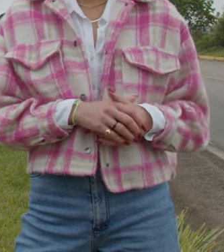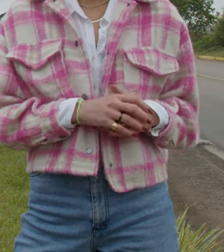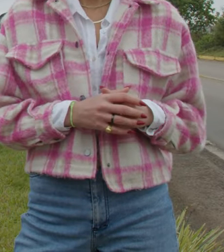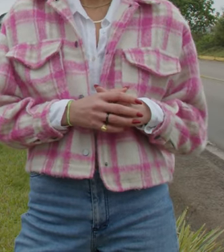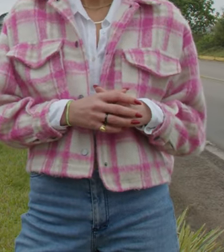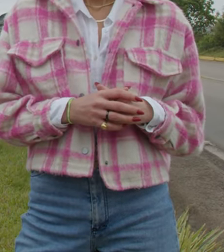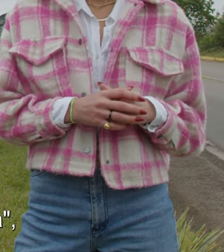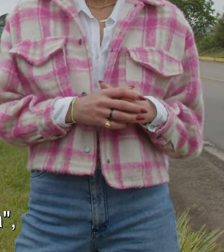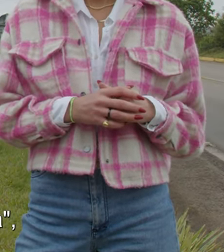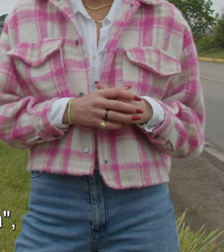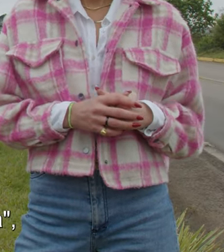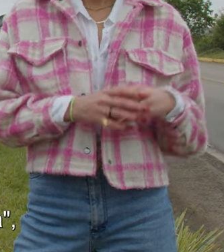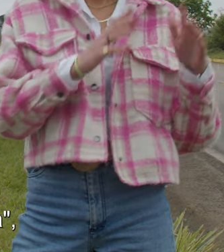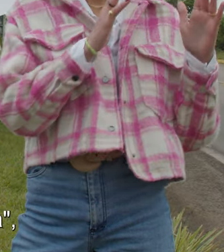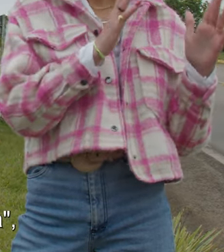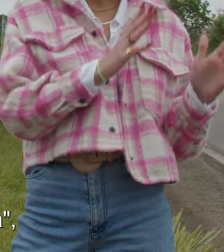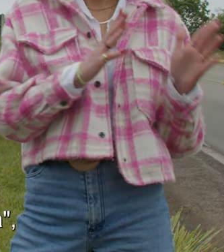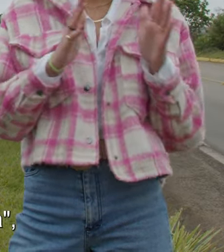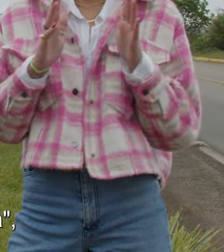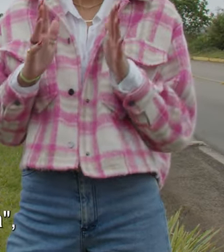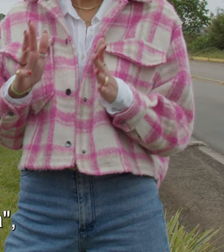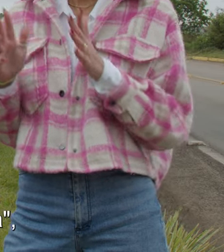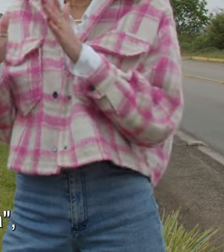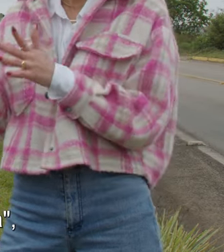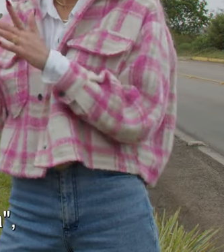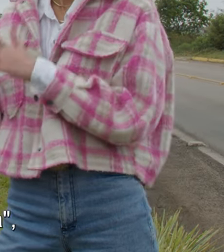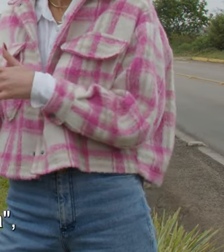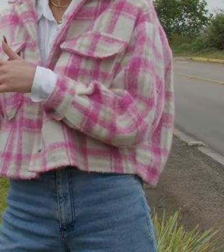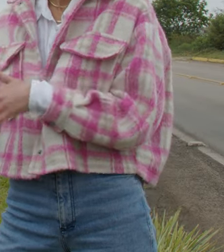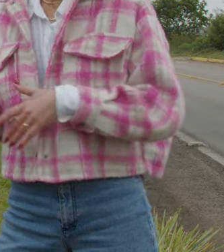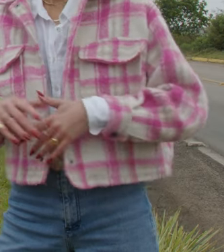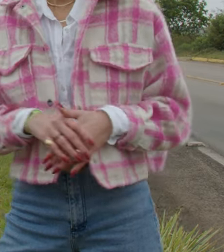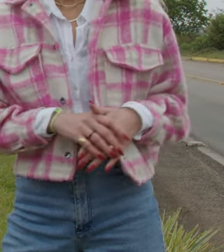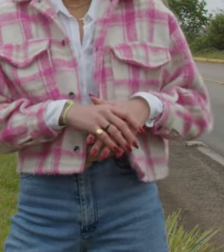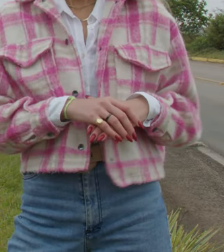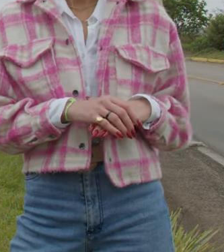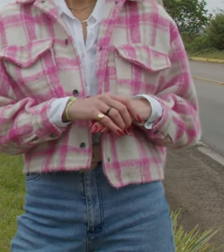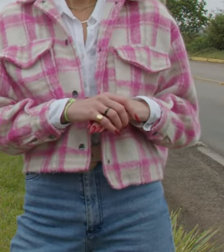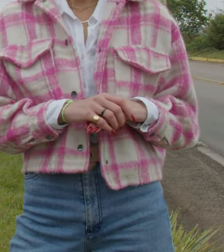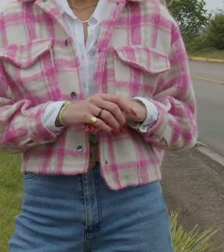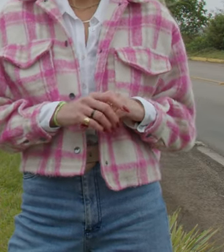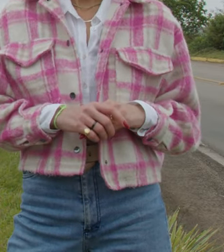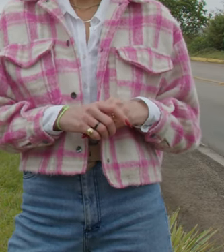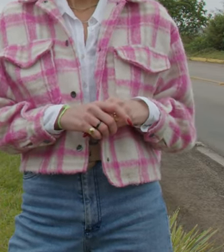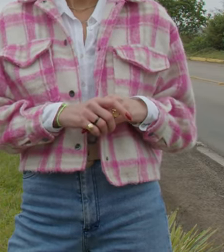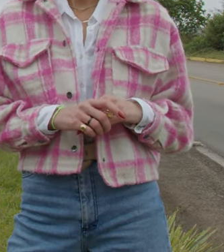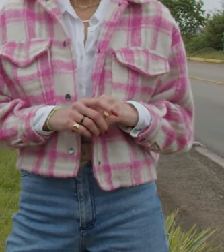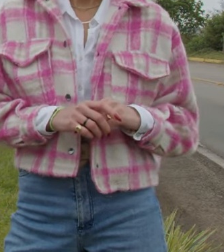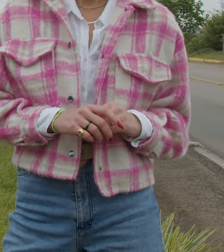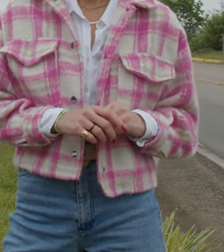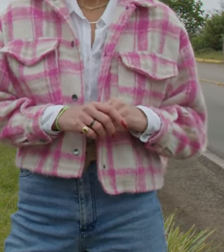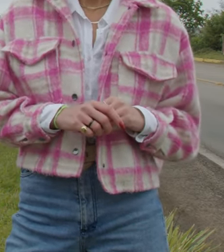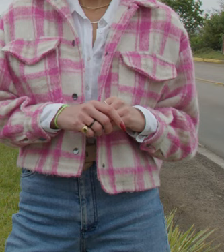nessa região é conhecida como a cidade da madeira que virou pedra ficar 88 km de Santa Maria